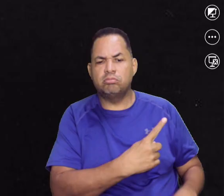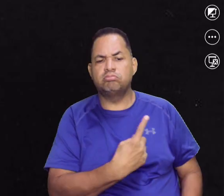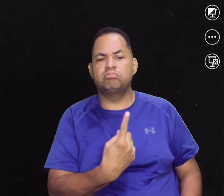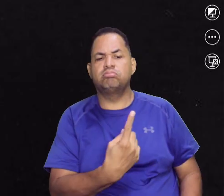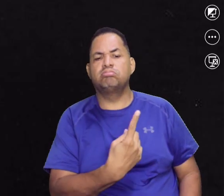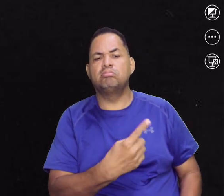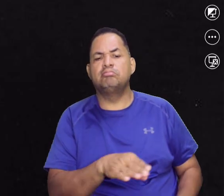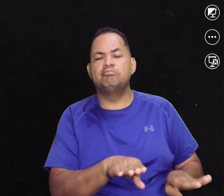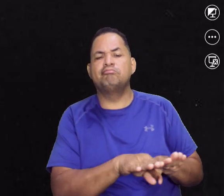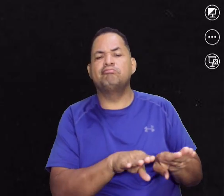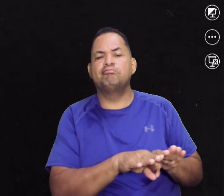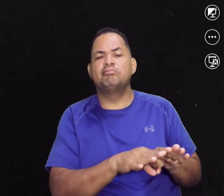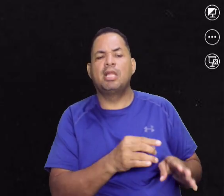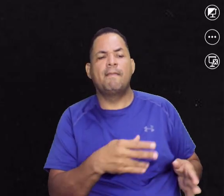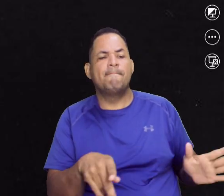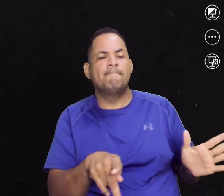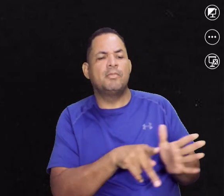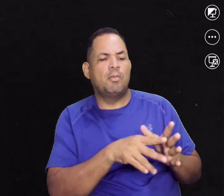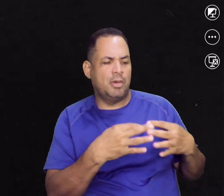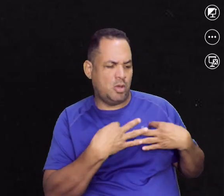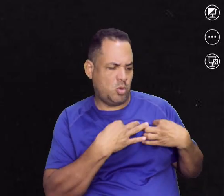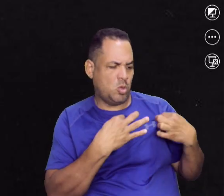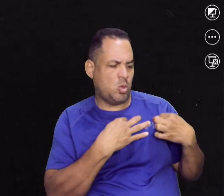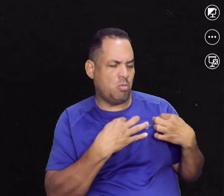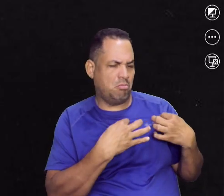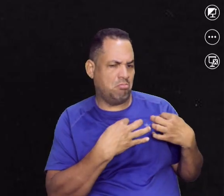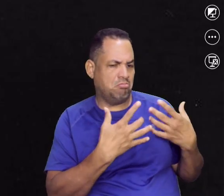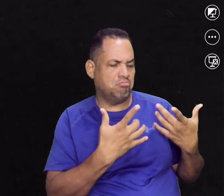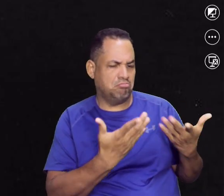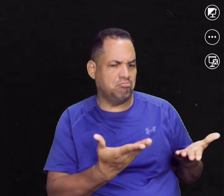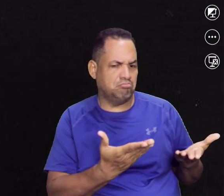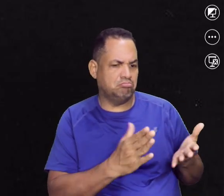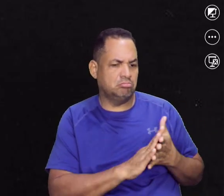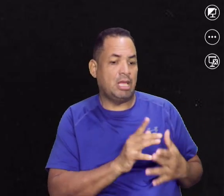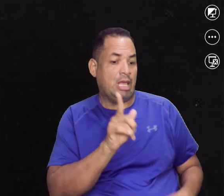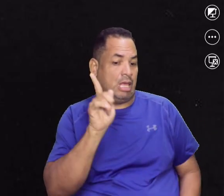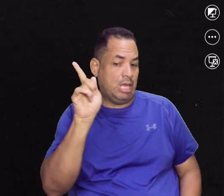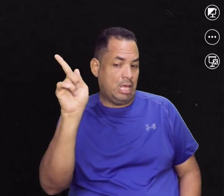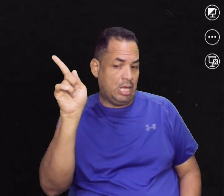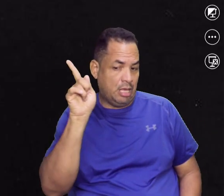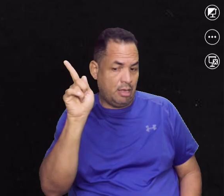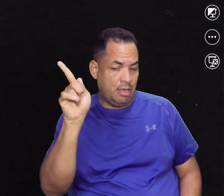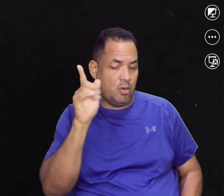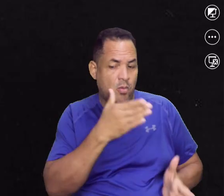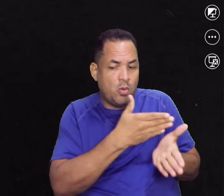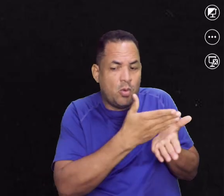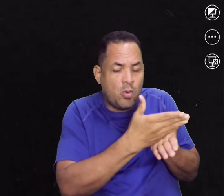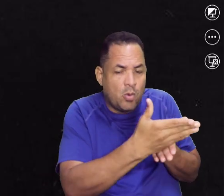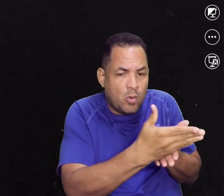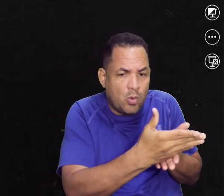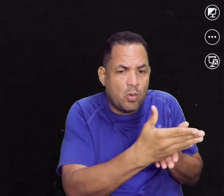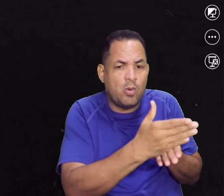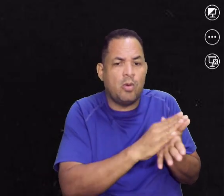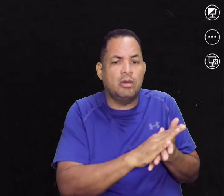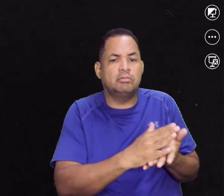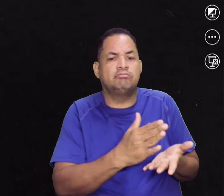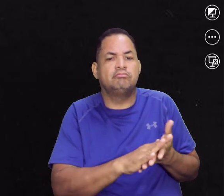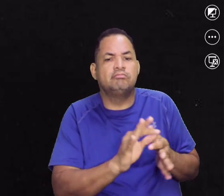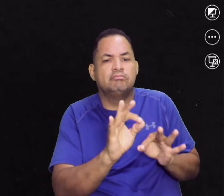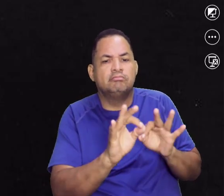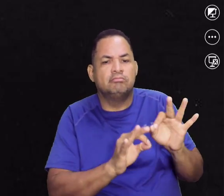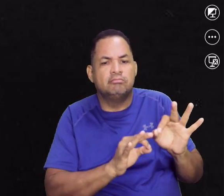não produzimos a nossa própria roupa? Então, o Gandhi, ele vai começar, pessoal, a